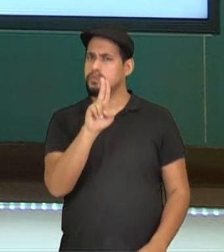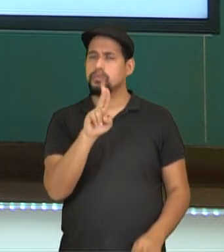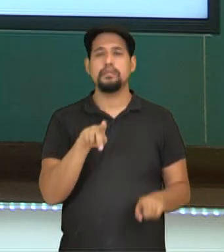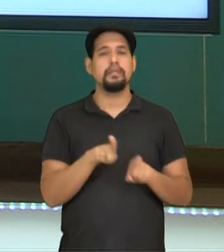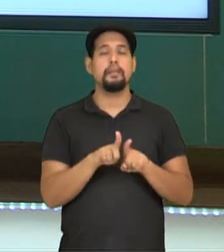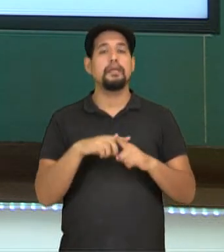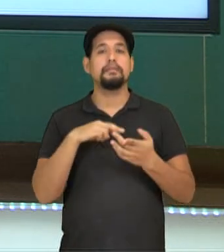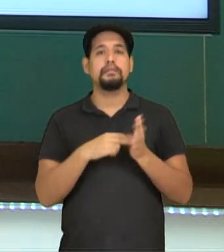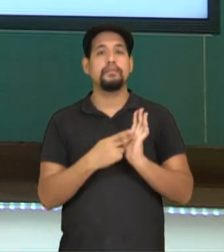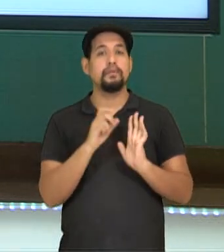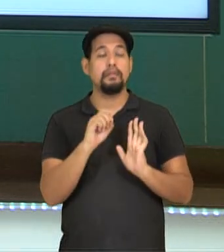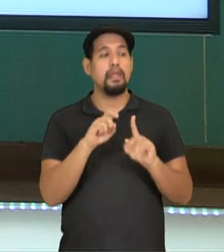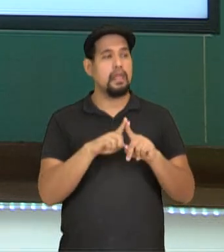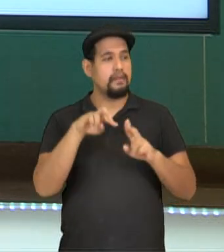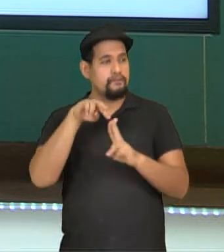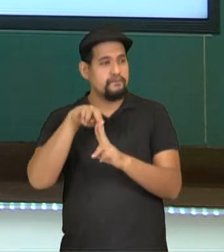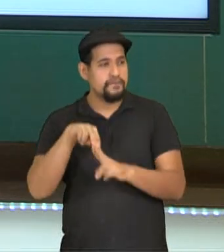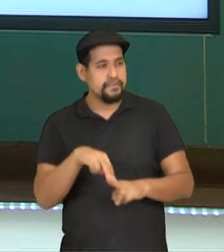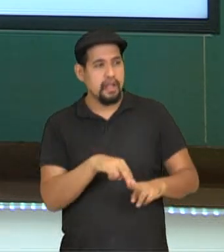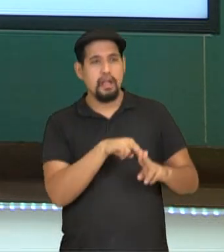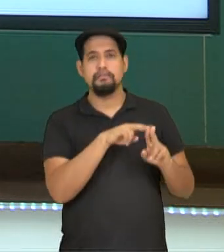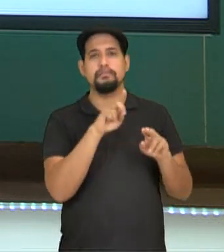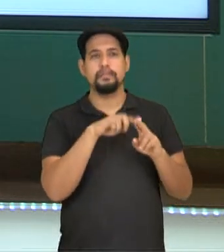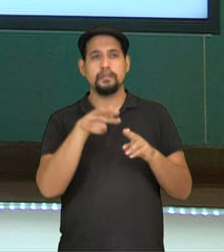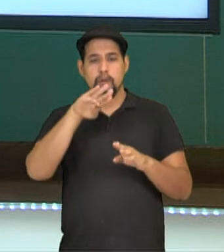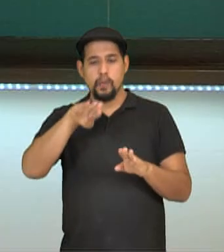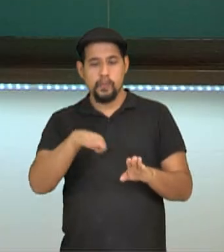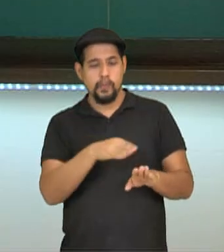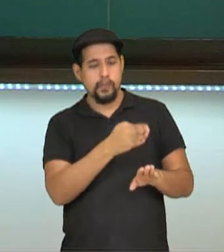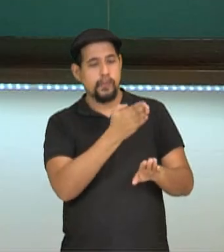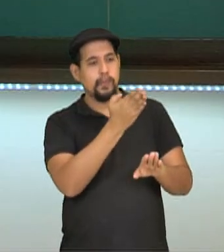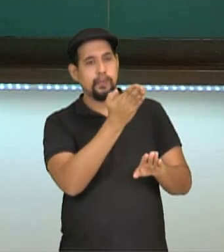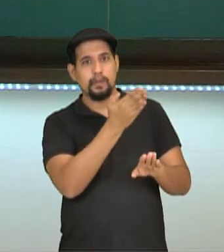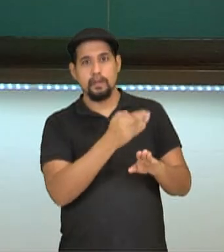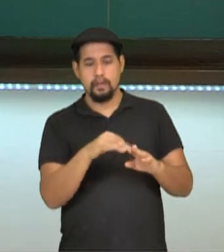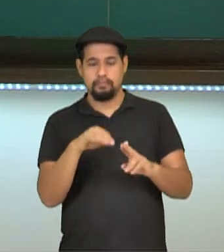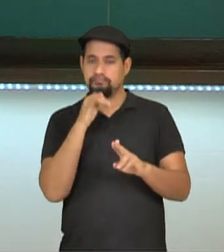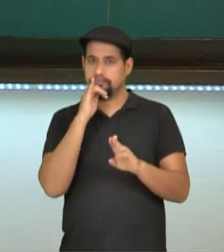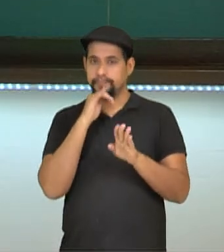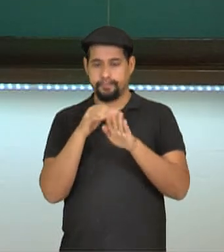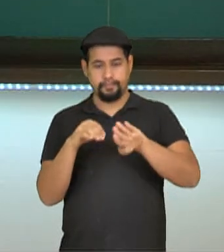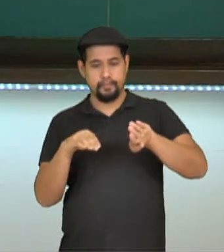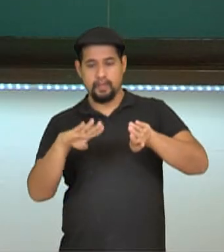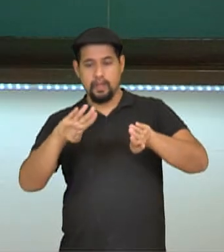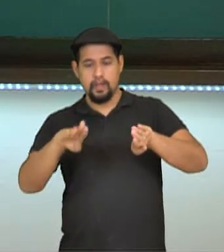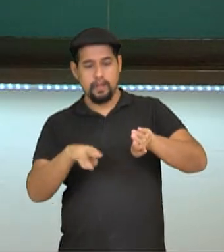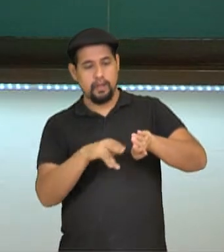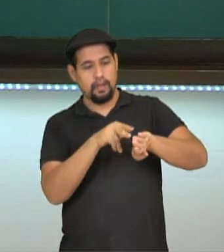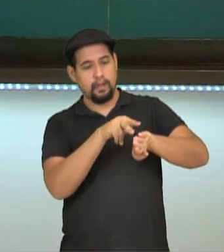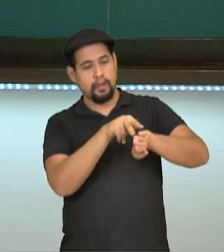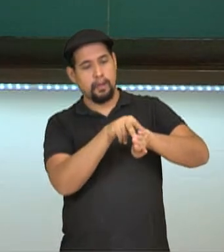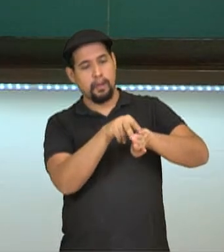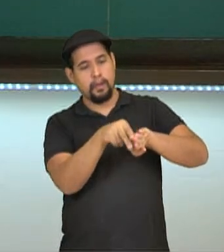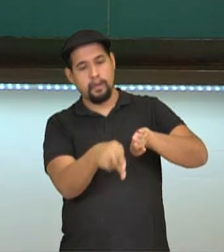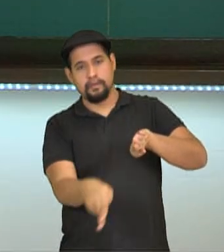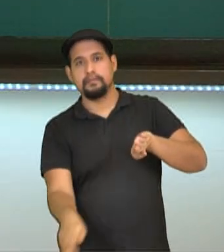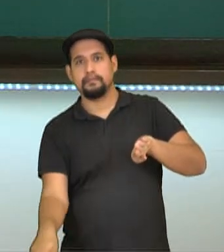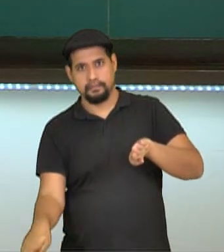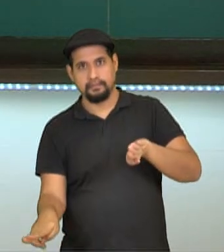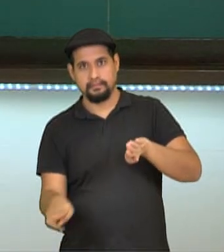ou deslizando pela borda metálica da pista. Essa pista tem uma borda que ela não é reta, é uma